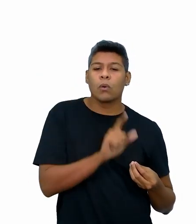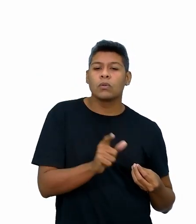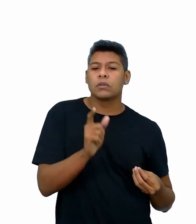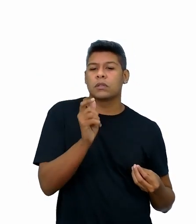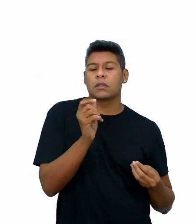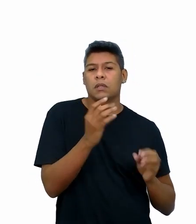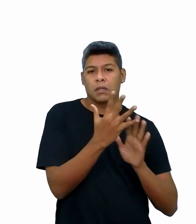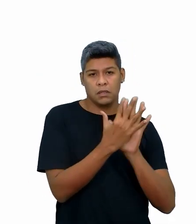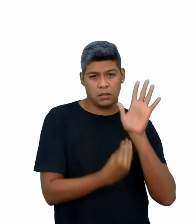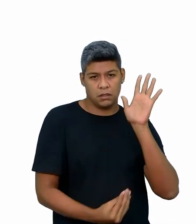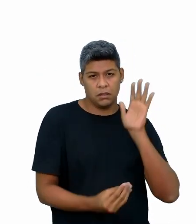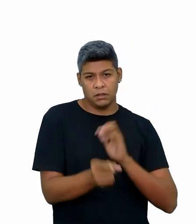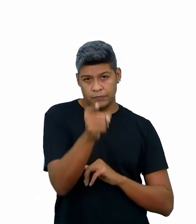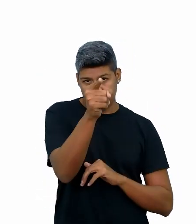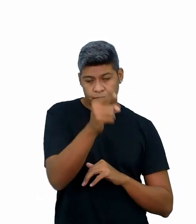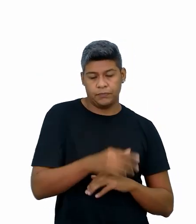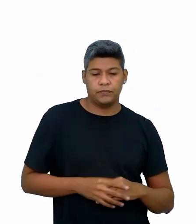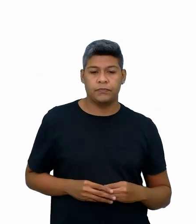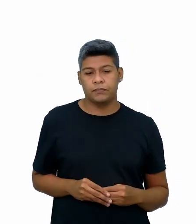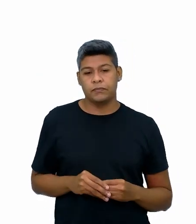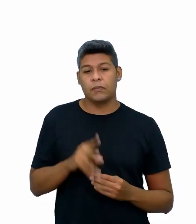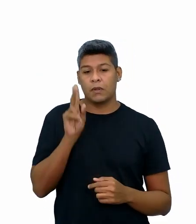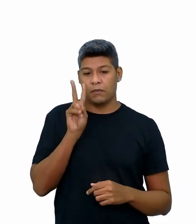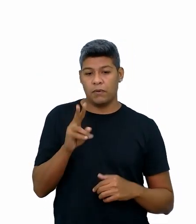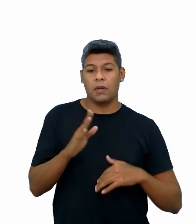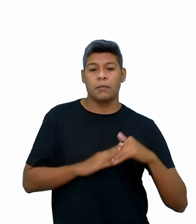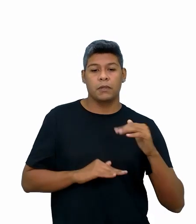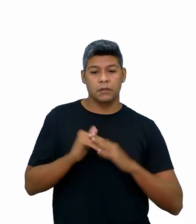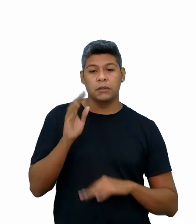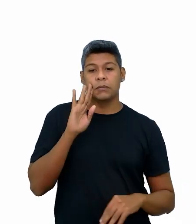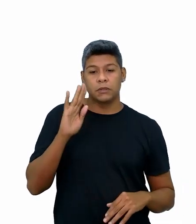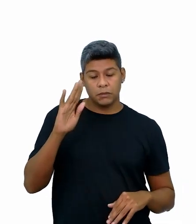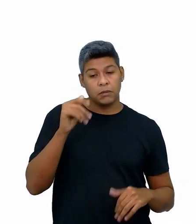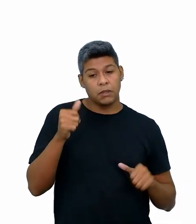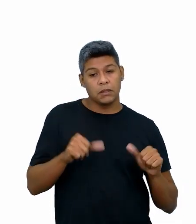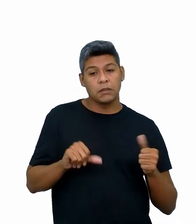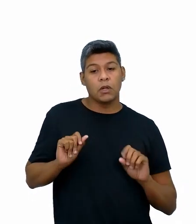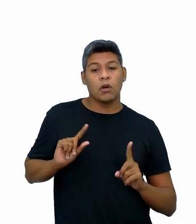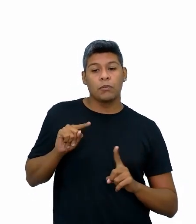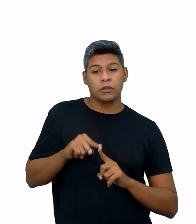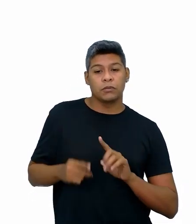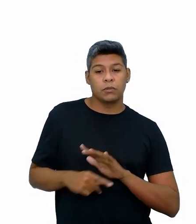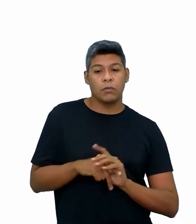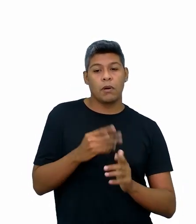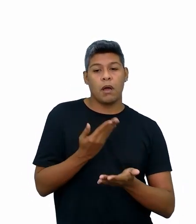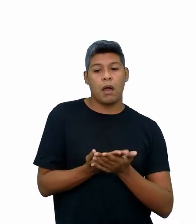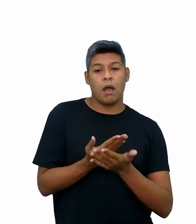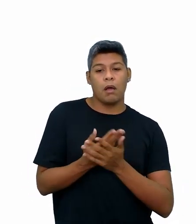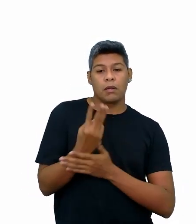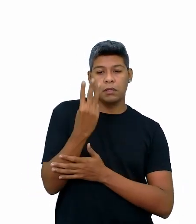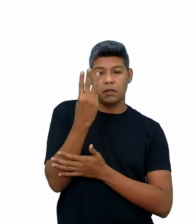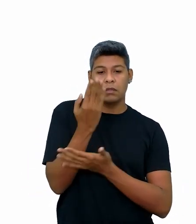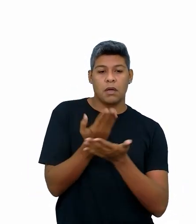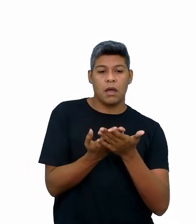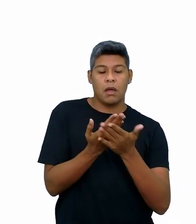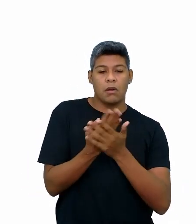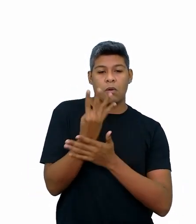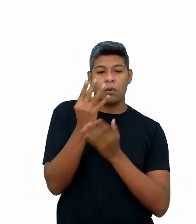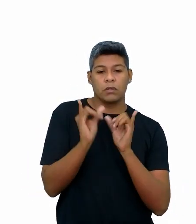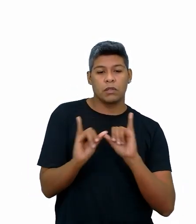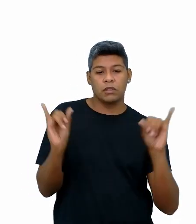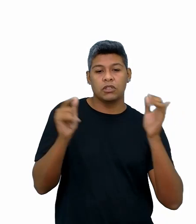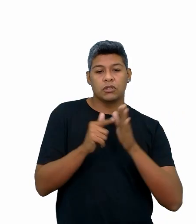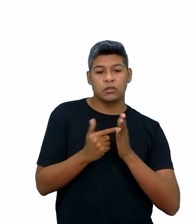para vocês? Nós vamos rever a habilidade essencial e analisar os objetivos das aulas 3 e 4, notícia de jornal, aí da